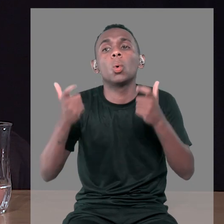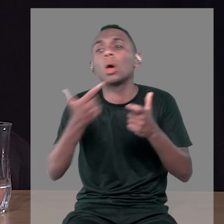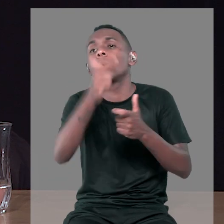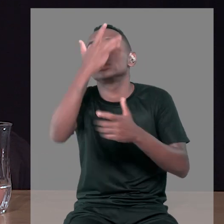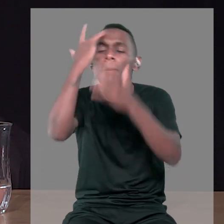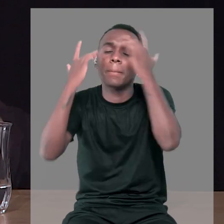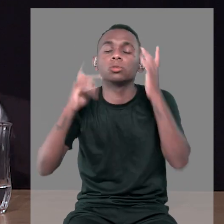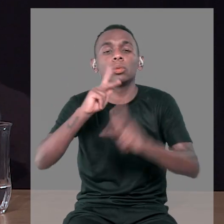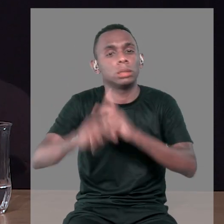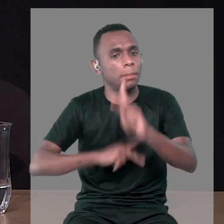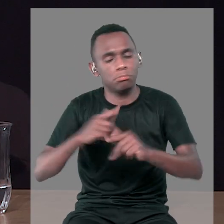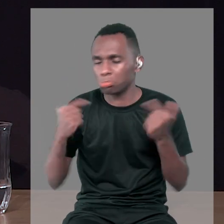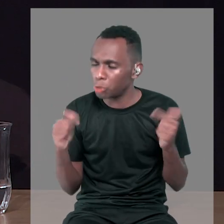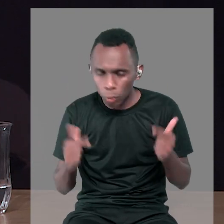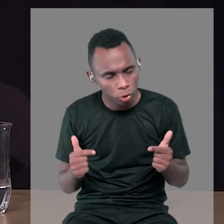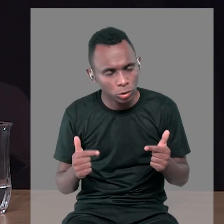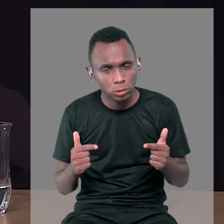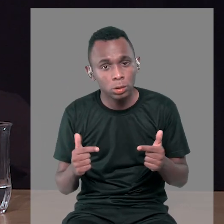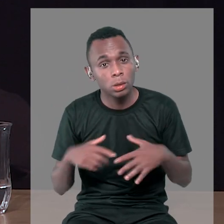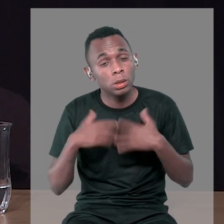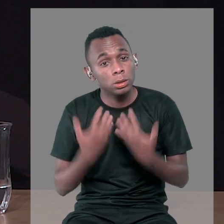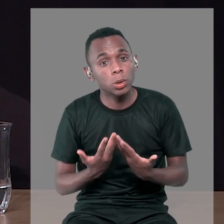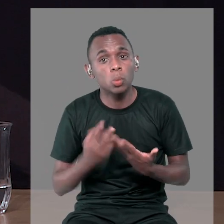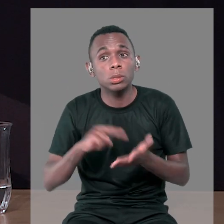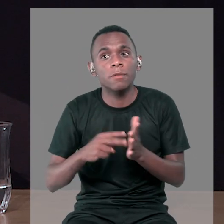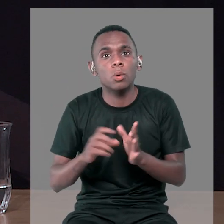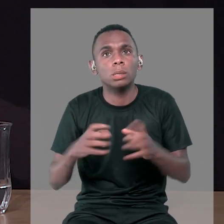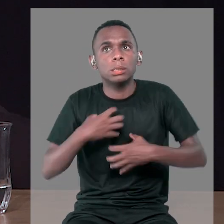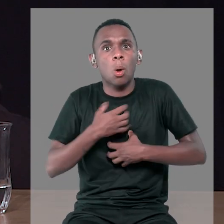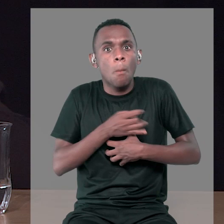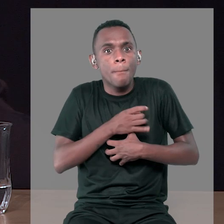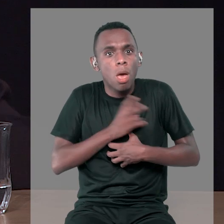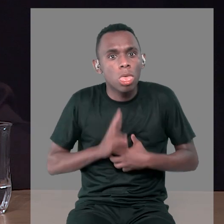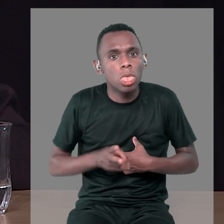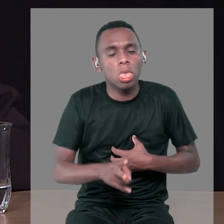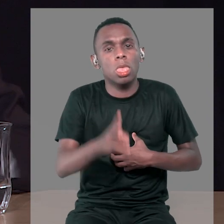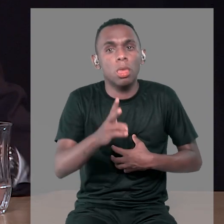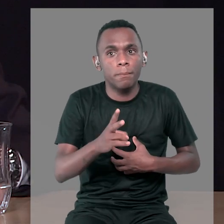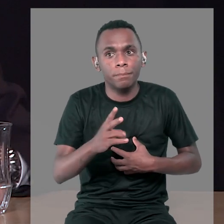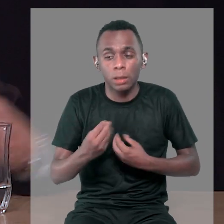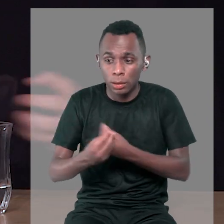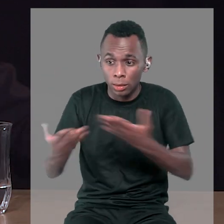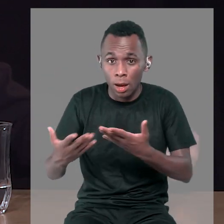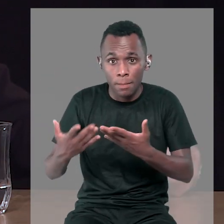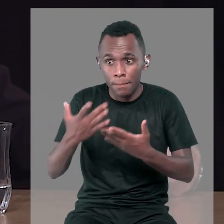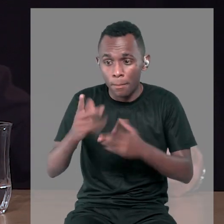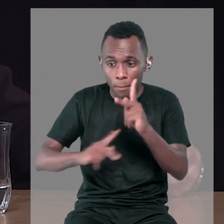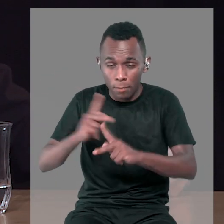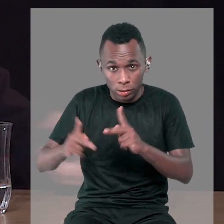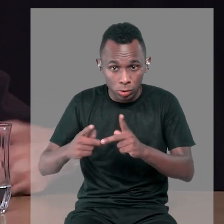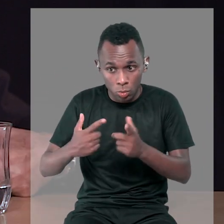população. E isso gerou um medo constante de que armar a população, como fizera